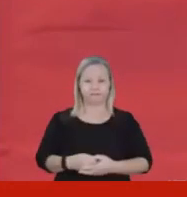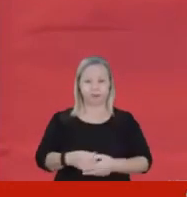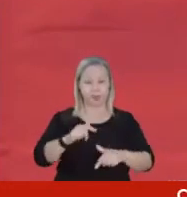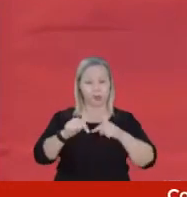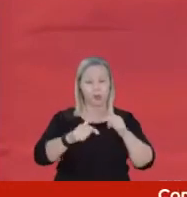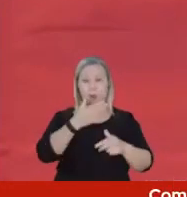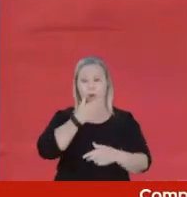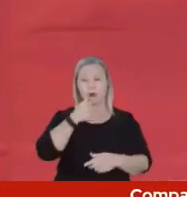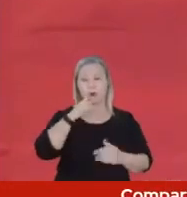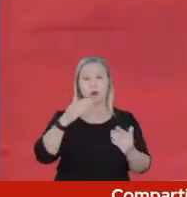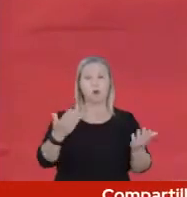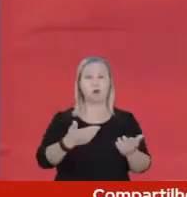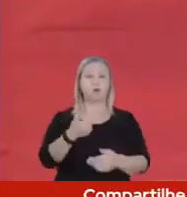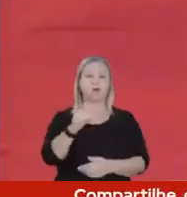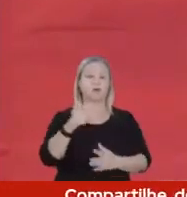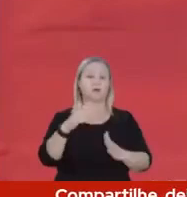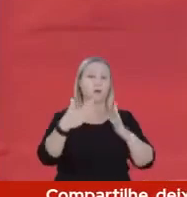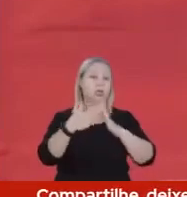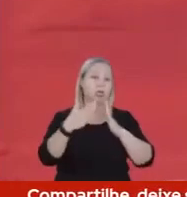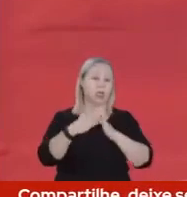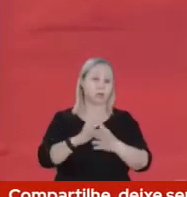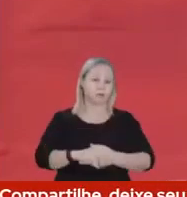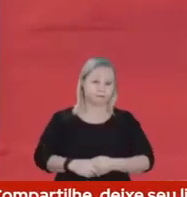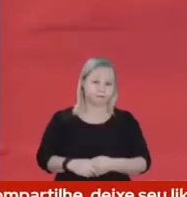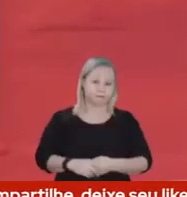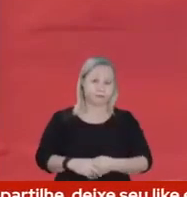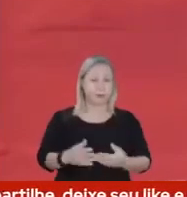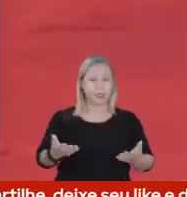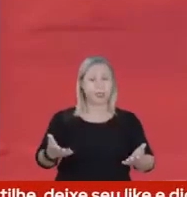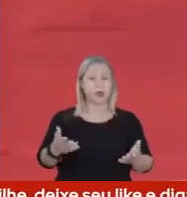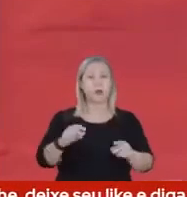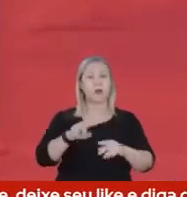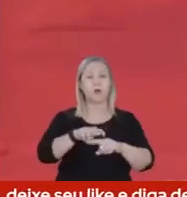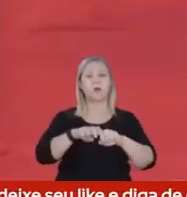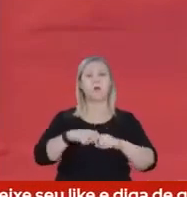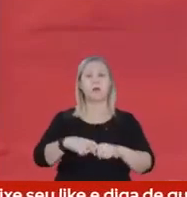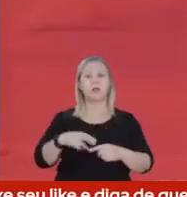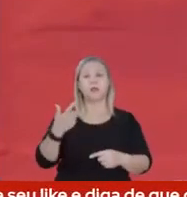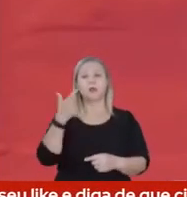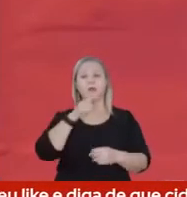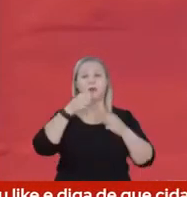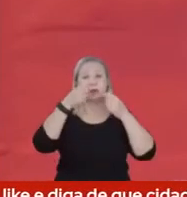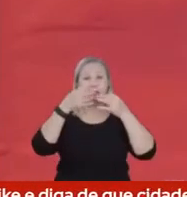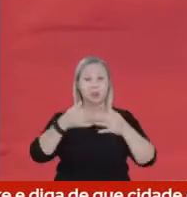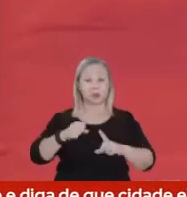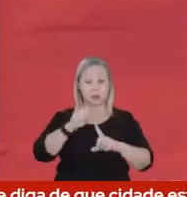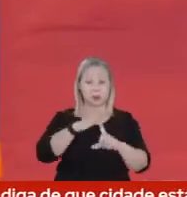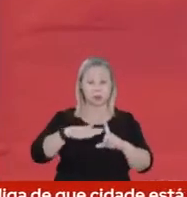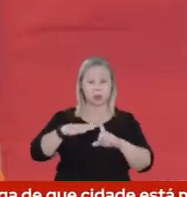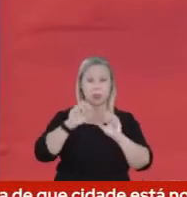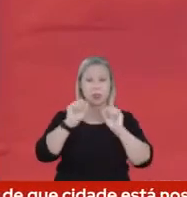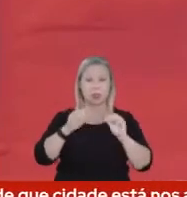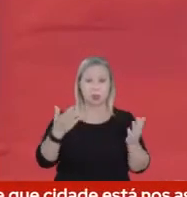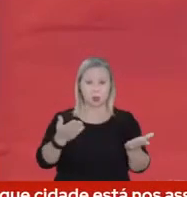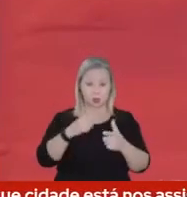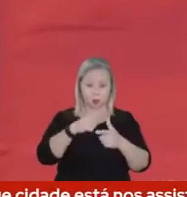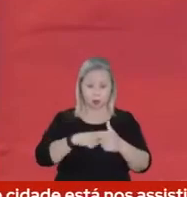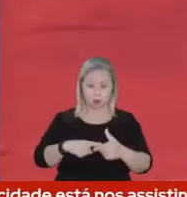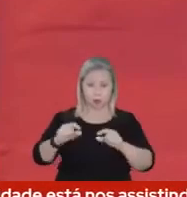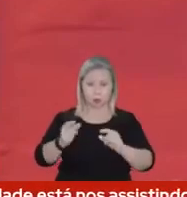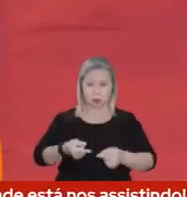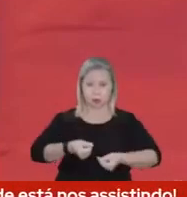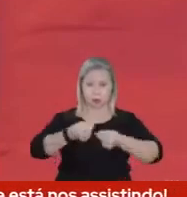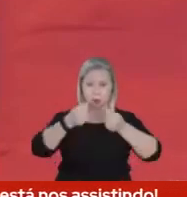e por conta disso, nós conseguimos explicar à sociedade que hoje o problema do preço dos combustíveis não é o